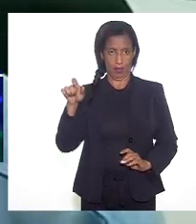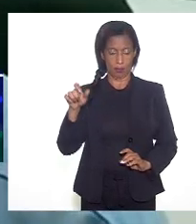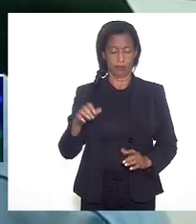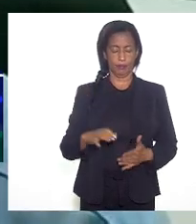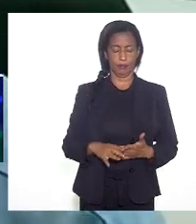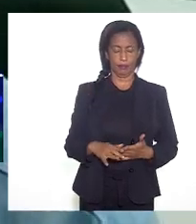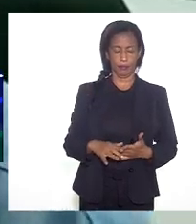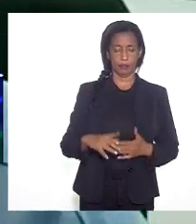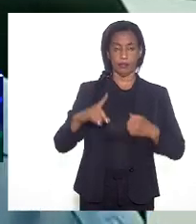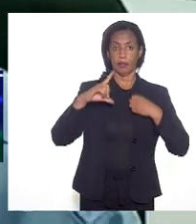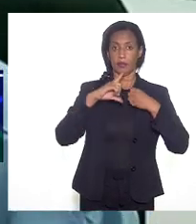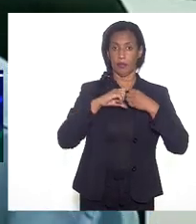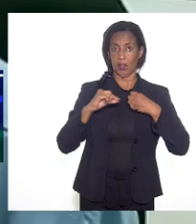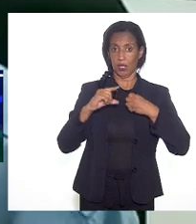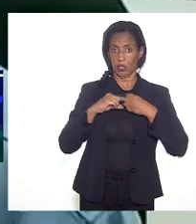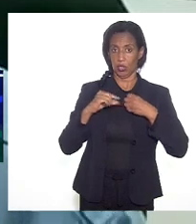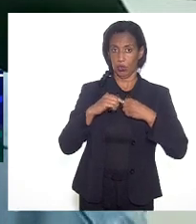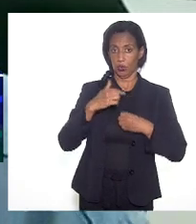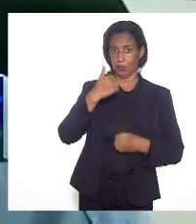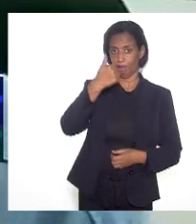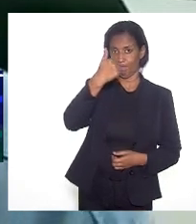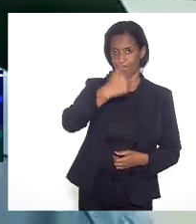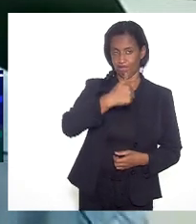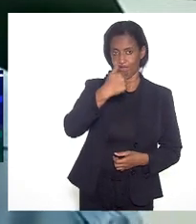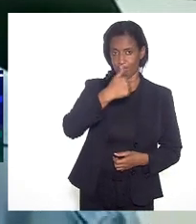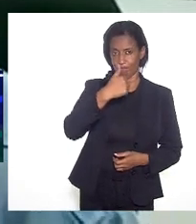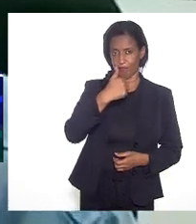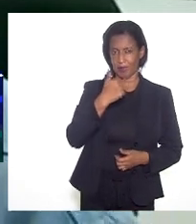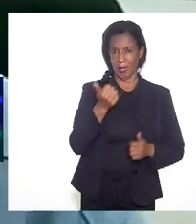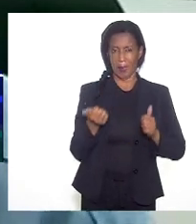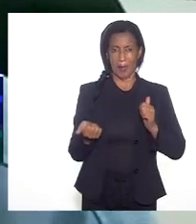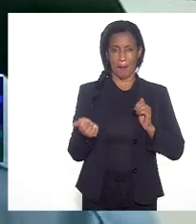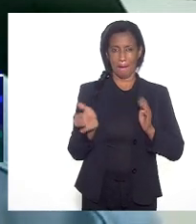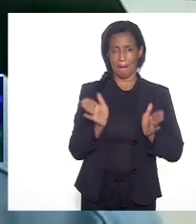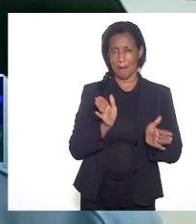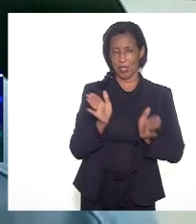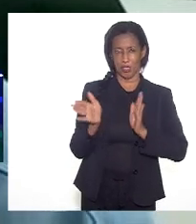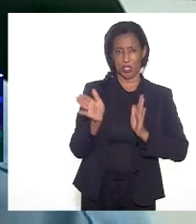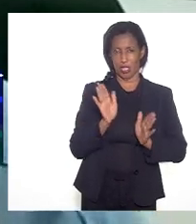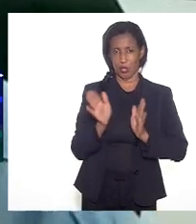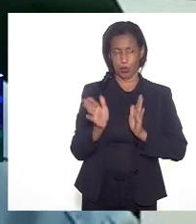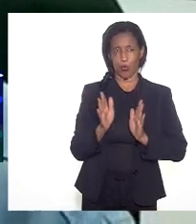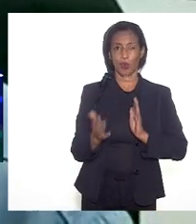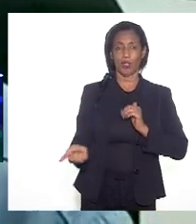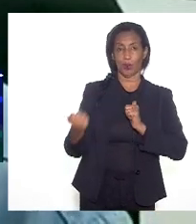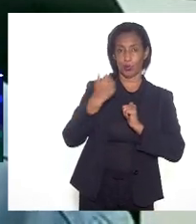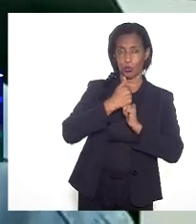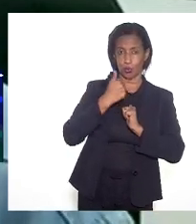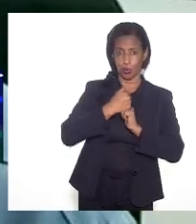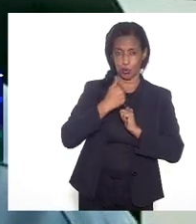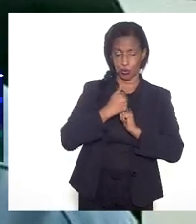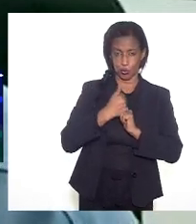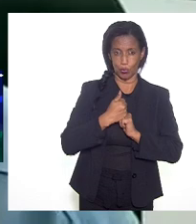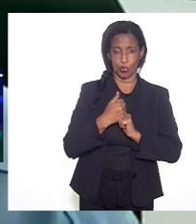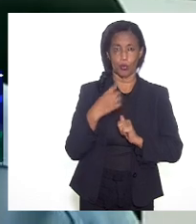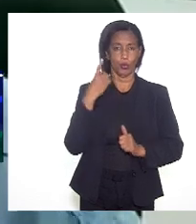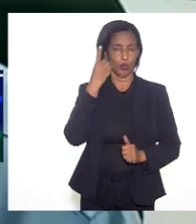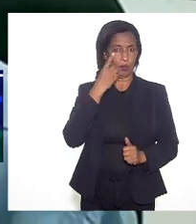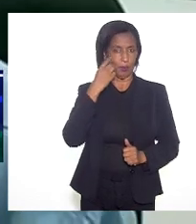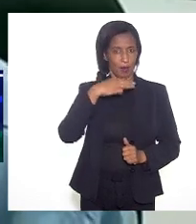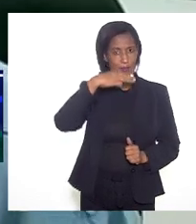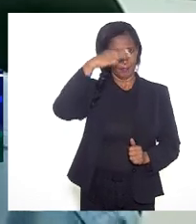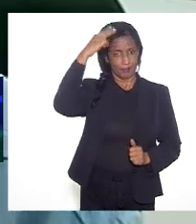1º, artigo mediador, que está no substitutivo do deputado Márcio